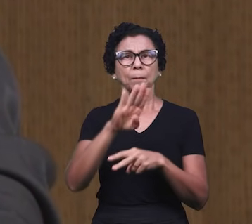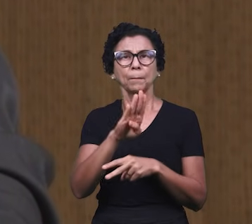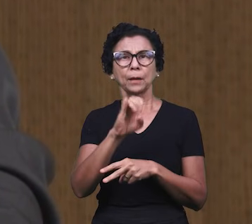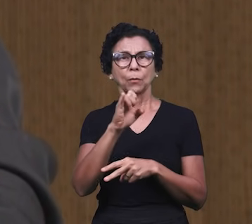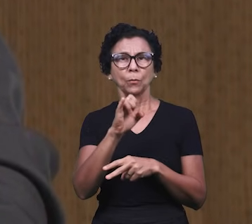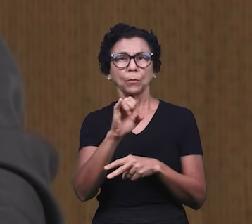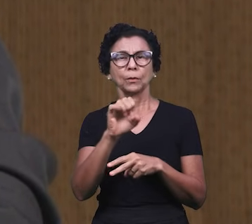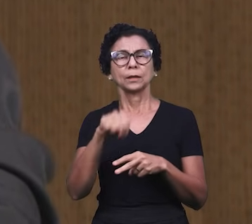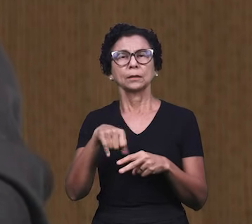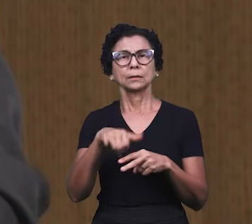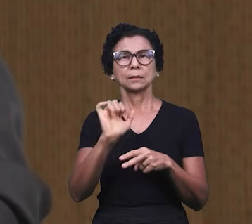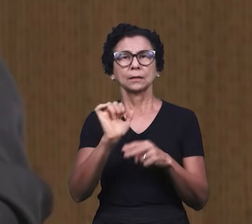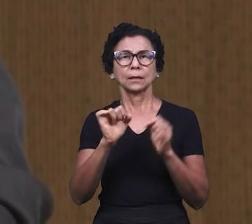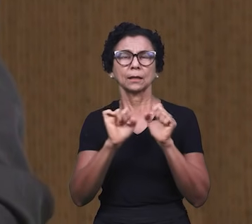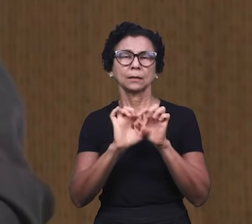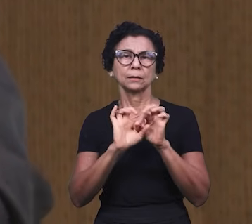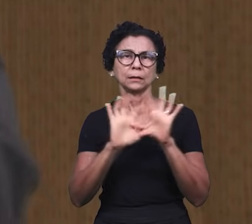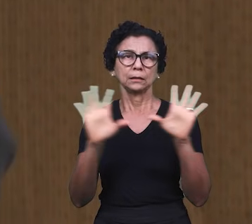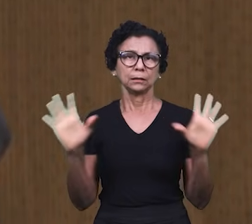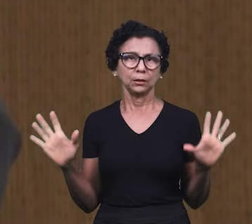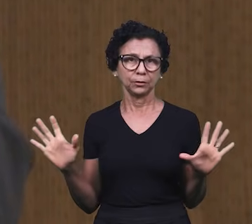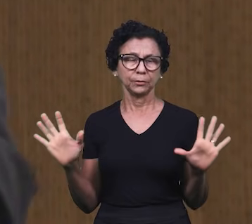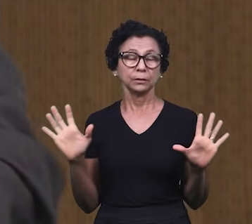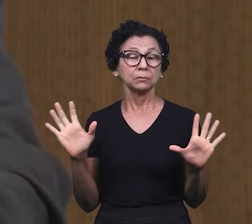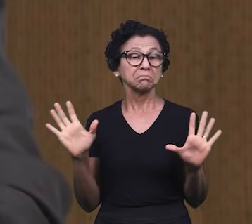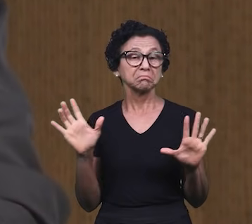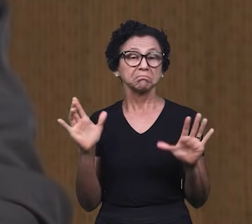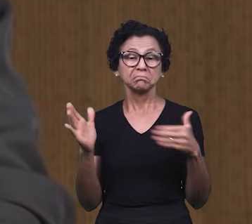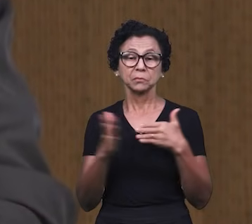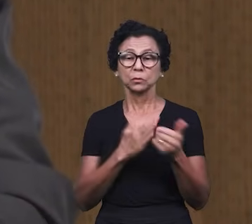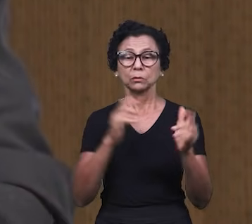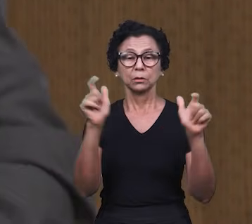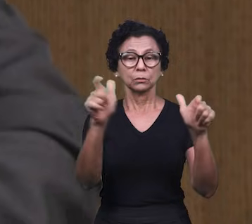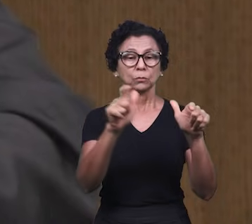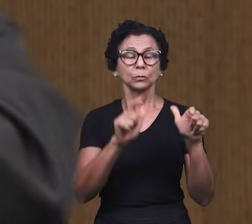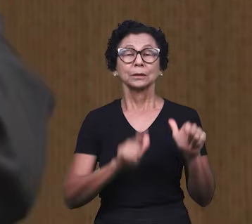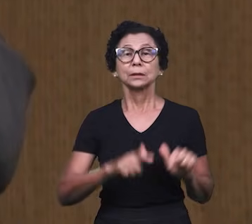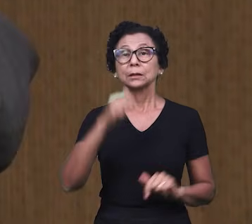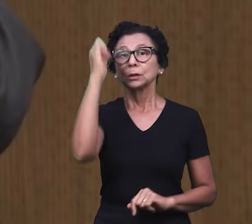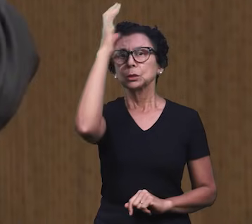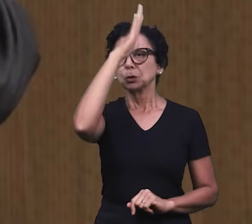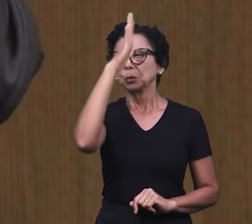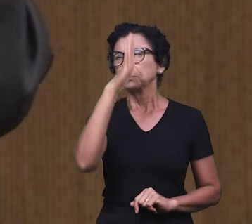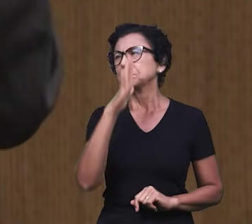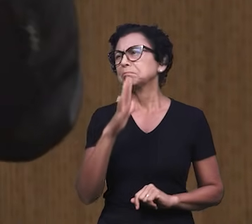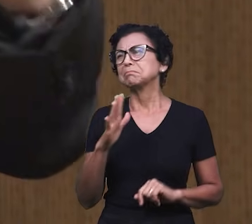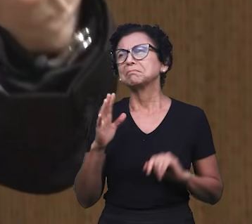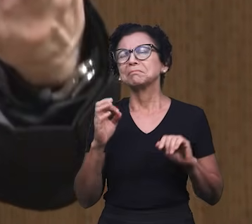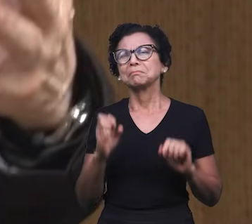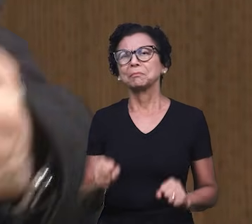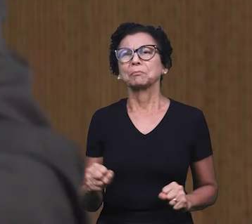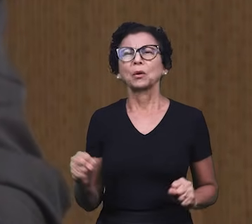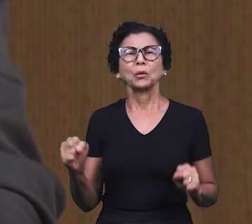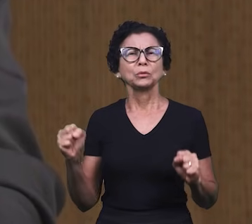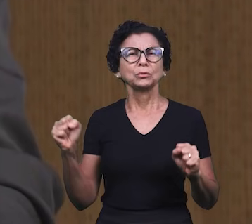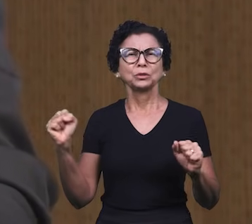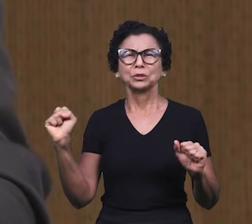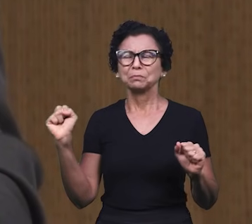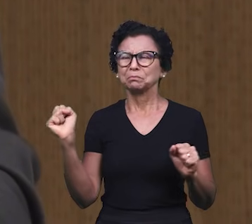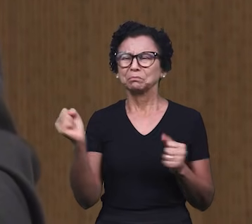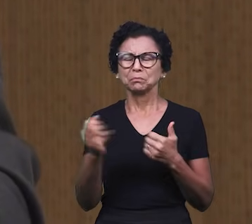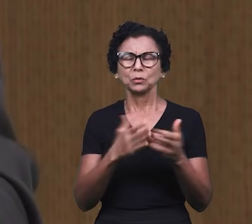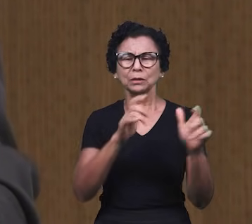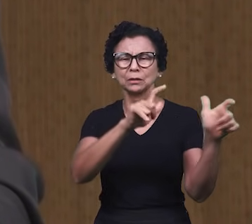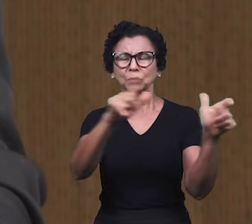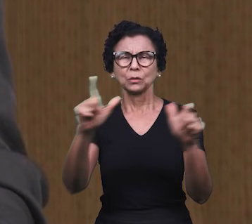Livre. Então, a pessoa, em qualquer lugar do Brasil, ela pode estar lá no meio do mato, ela pode